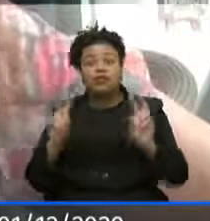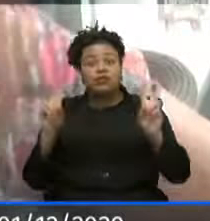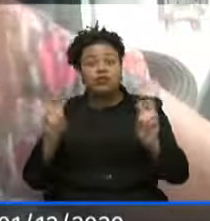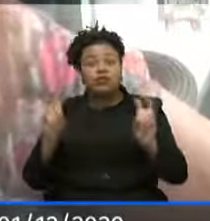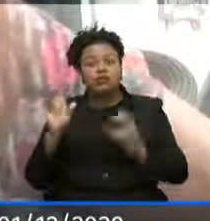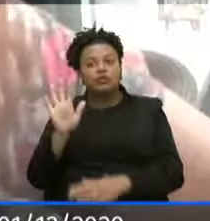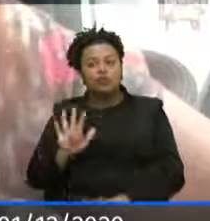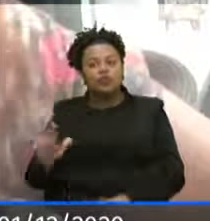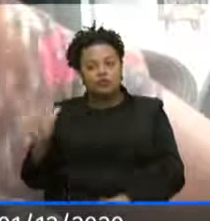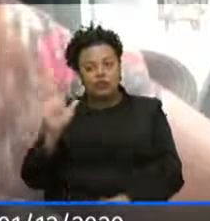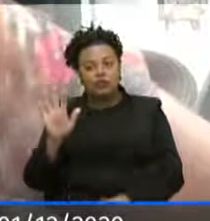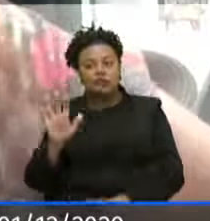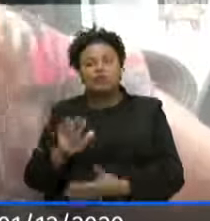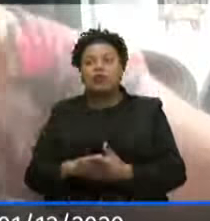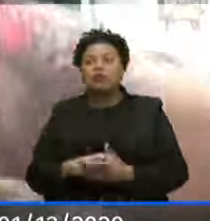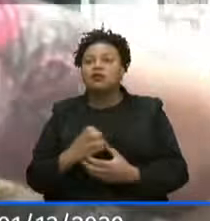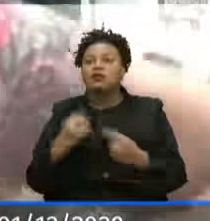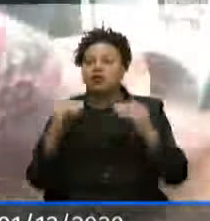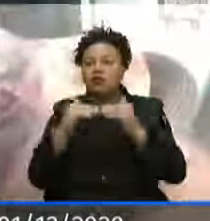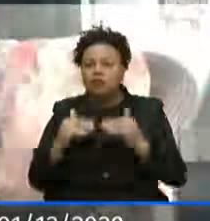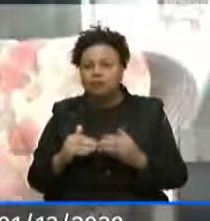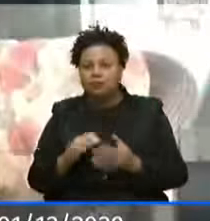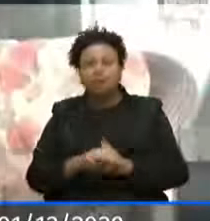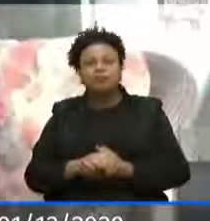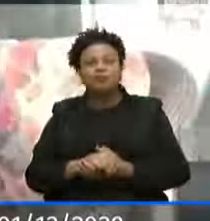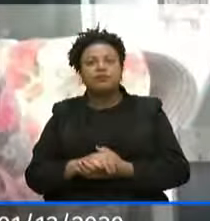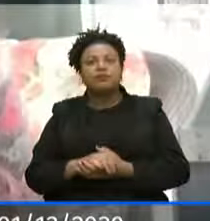gerais. E é muito pertinente.